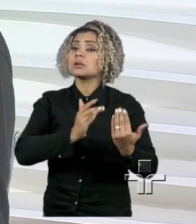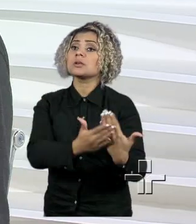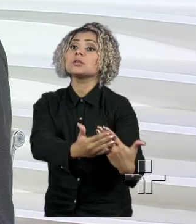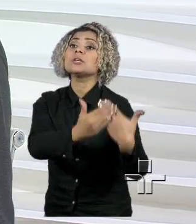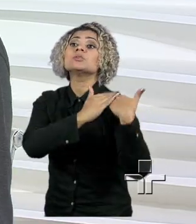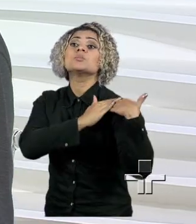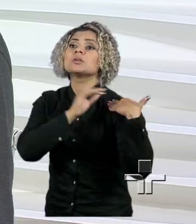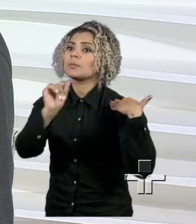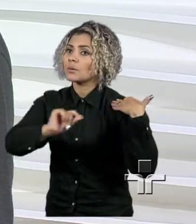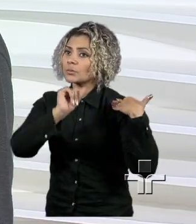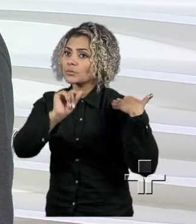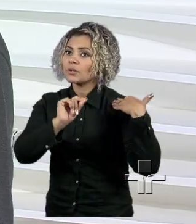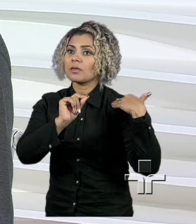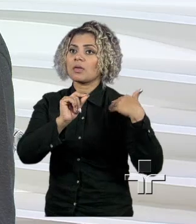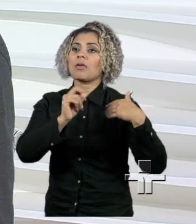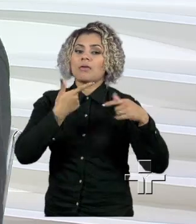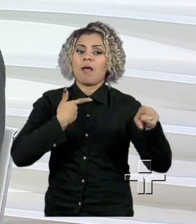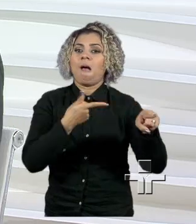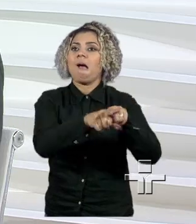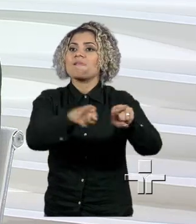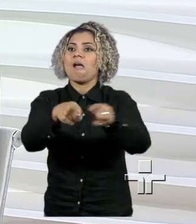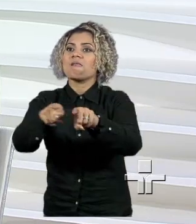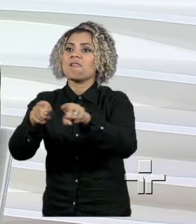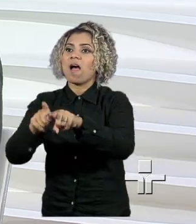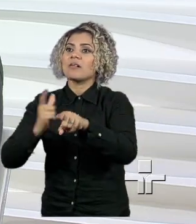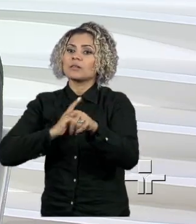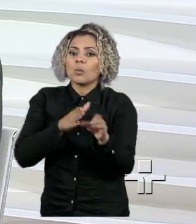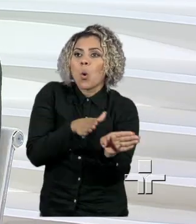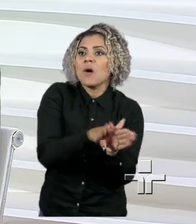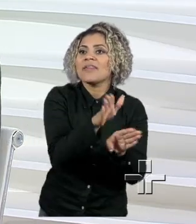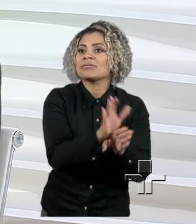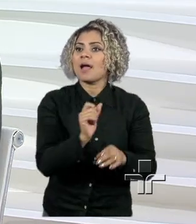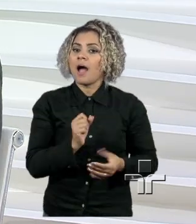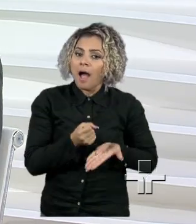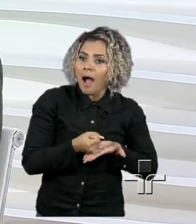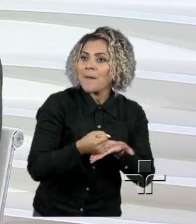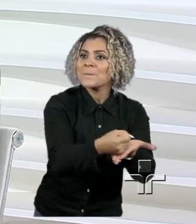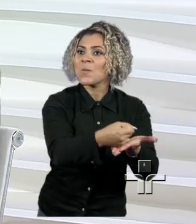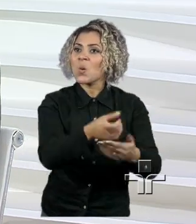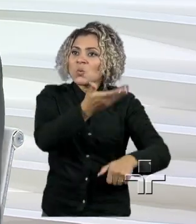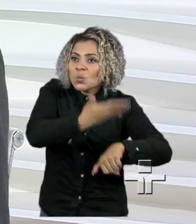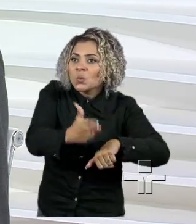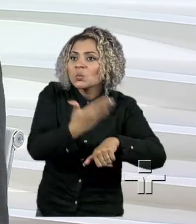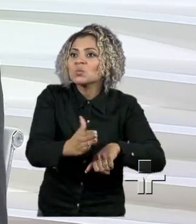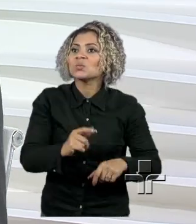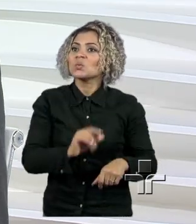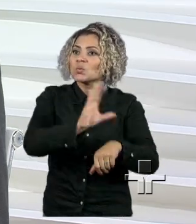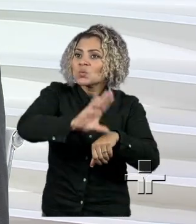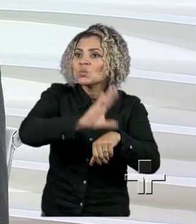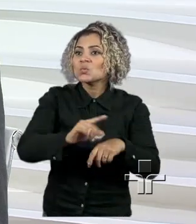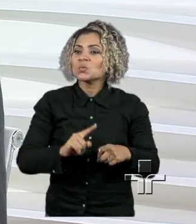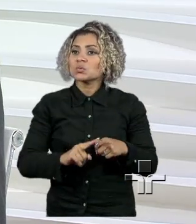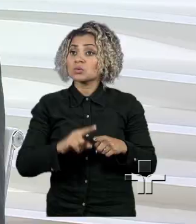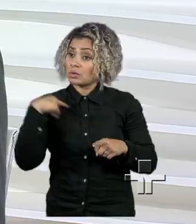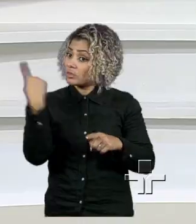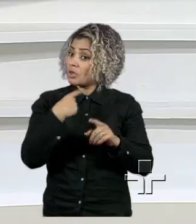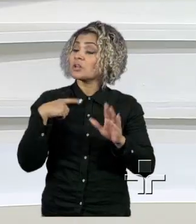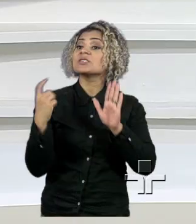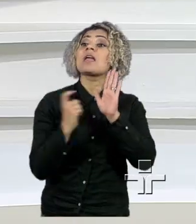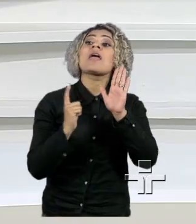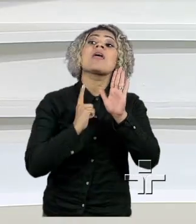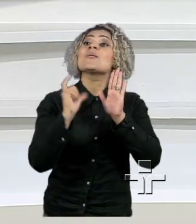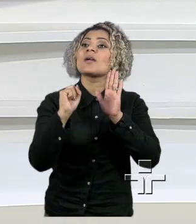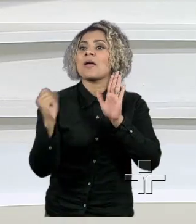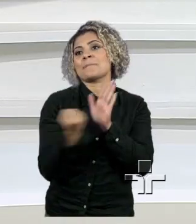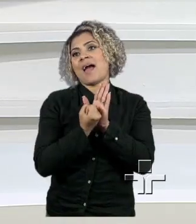como franqueadores de passar know-how, de dar apoio, de dar treinamento, né? Fora aquela marca, a gente sempre brinca. Tem